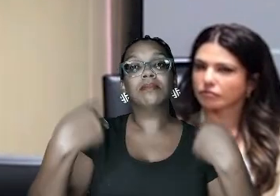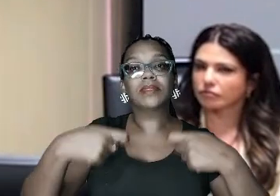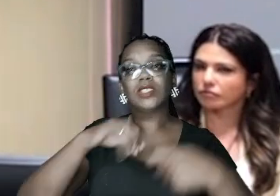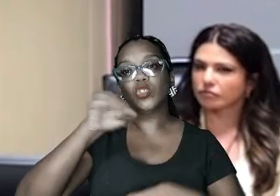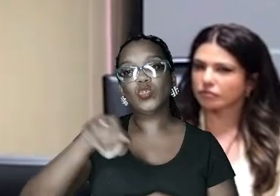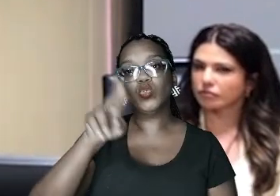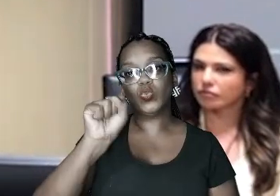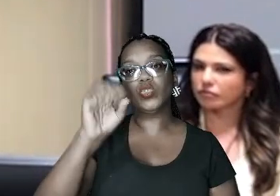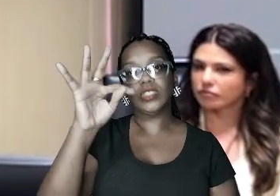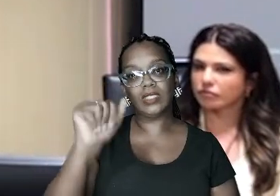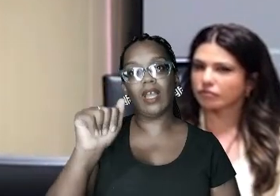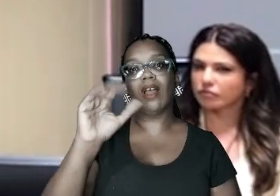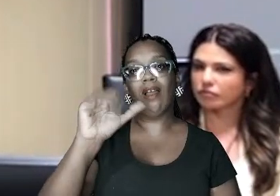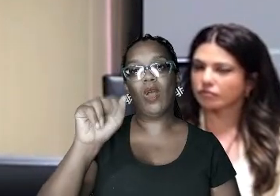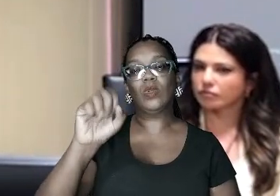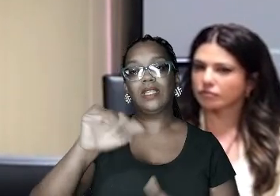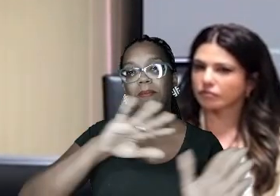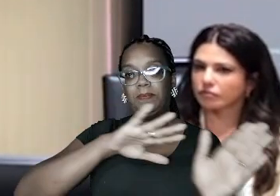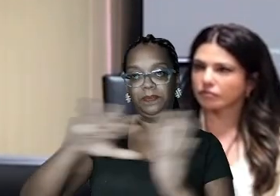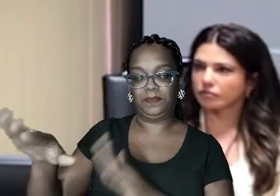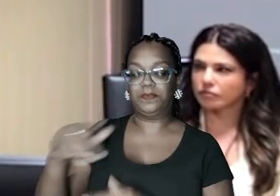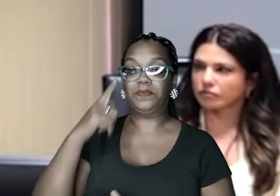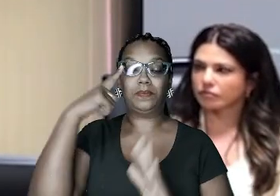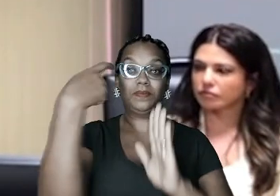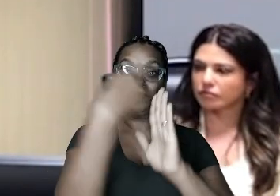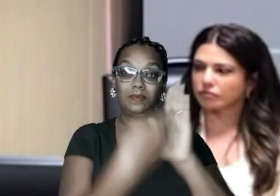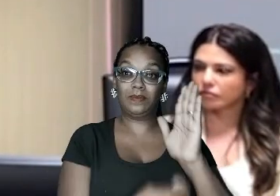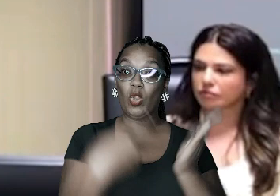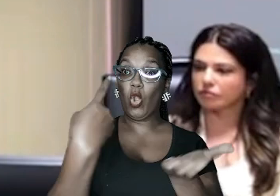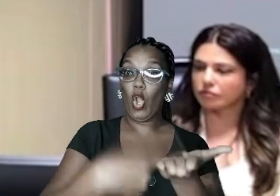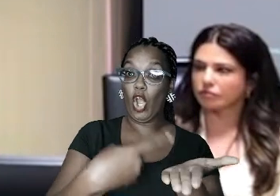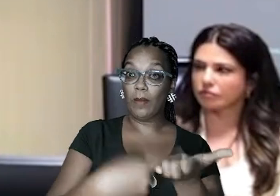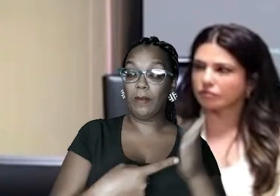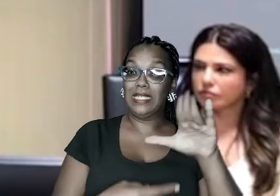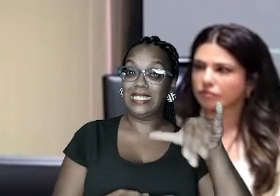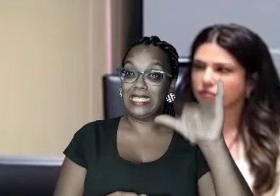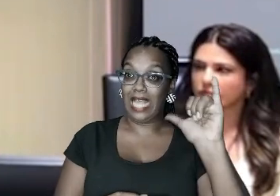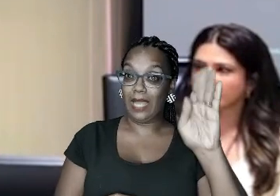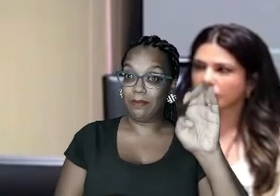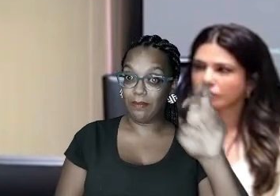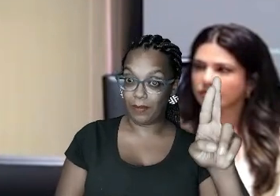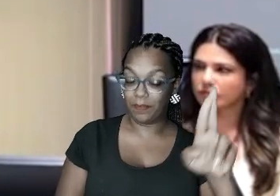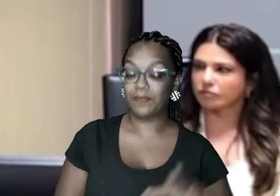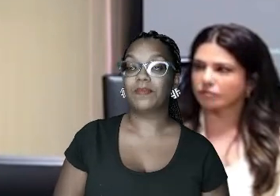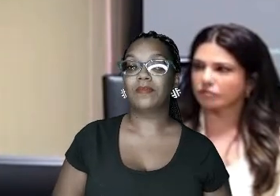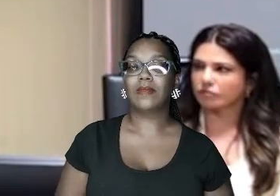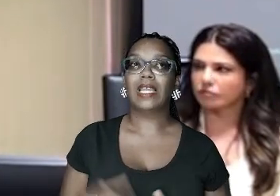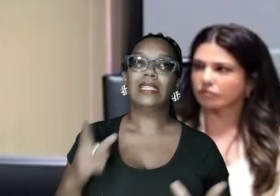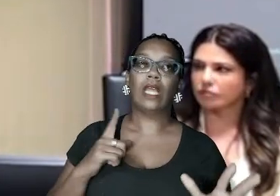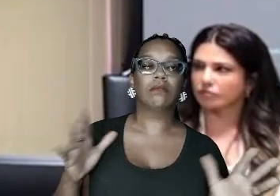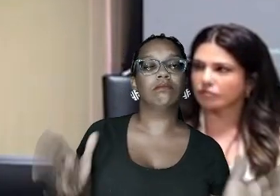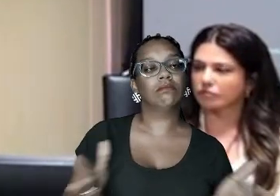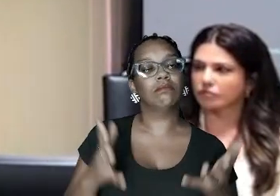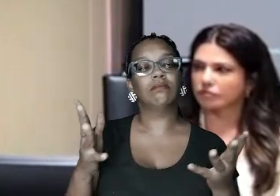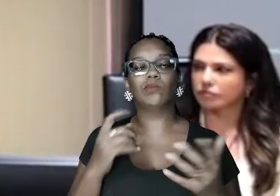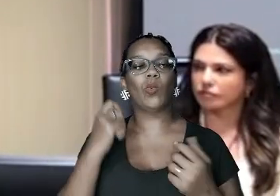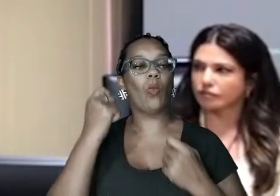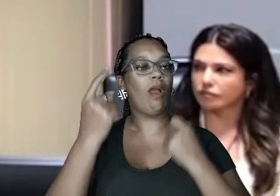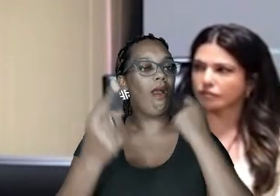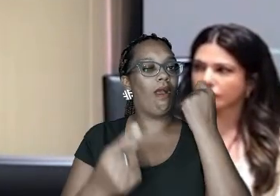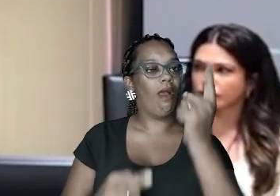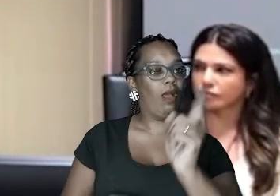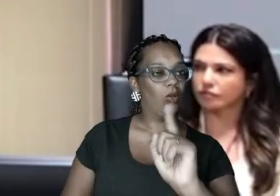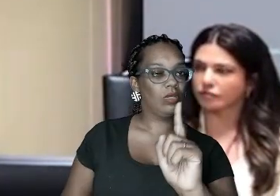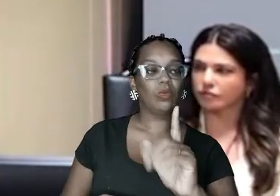Sider trade se interferir a justa causa um outro ponto que eu ia trazer é tema de compromisso e Cider Training há uma certa comoção